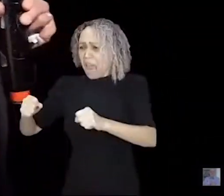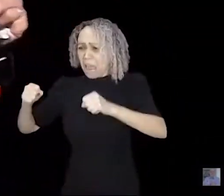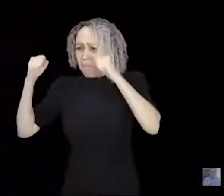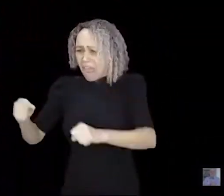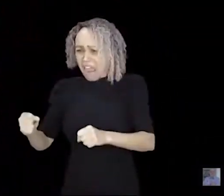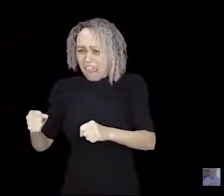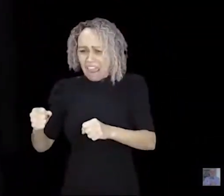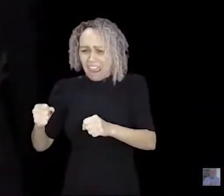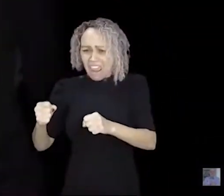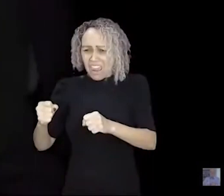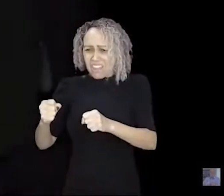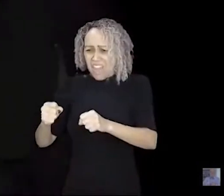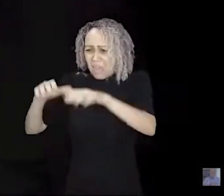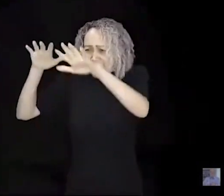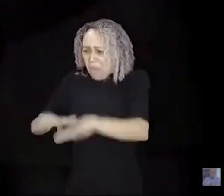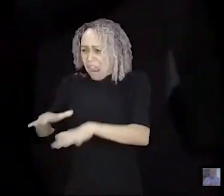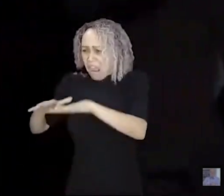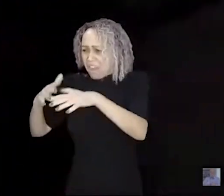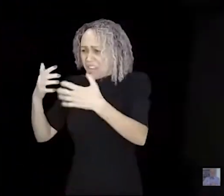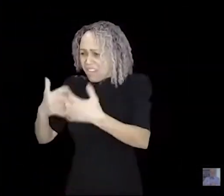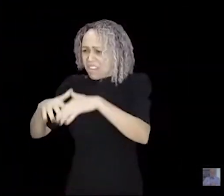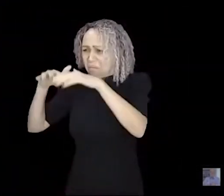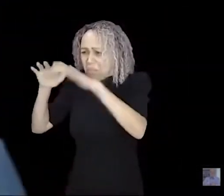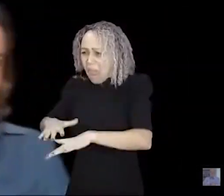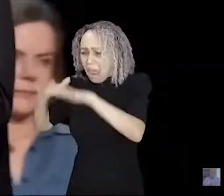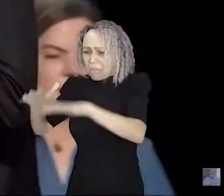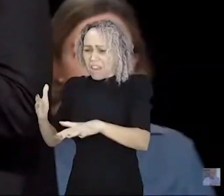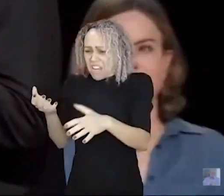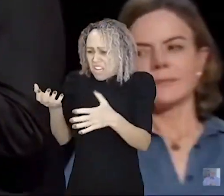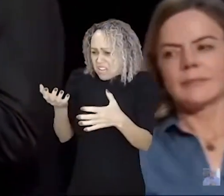esporte, é assim em qualquer política.